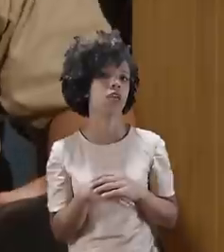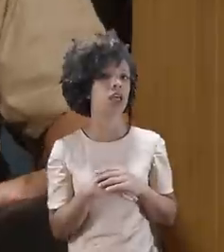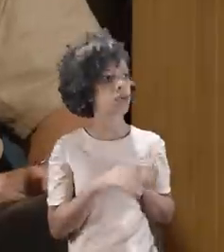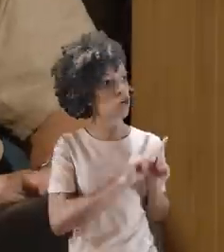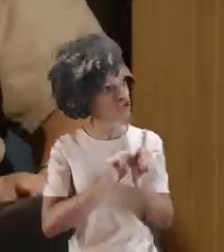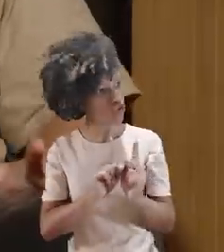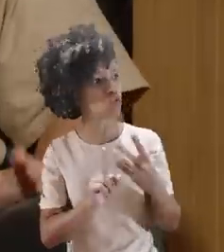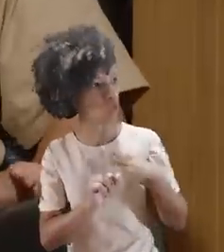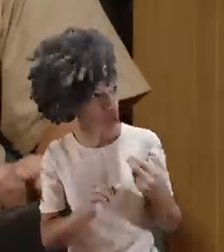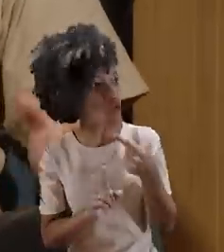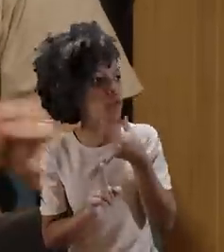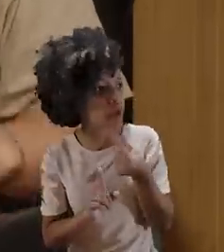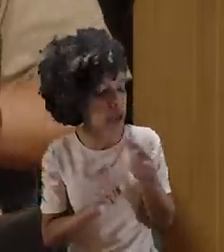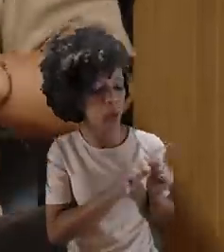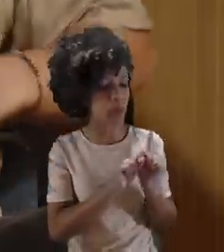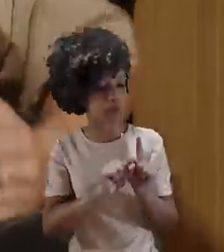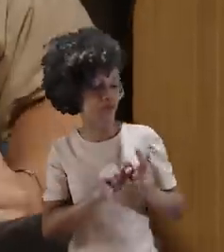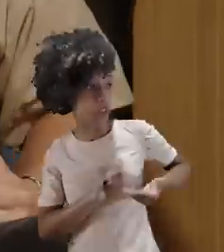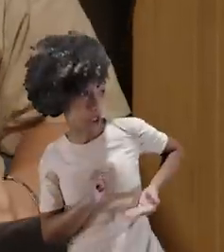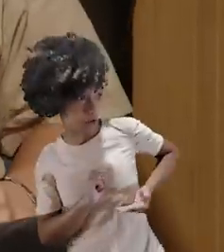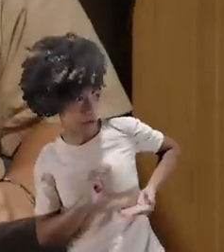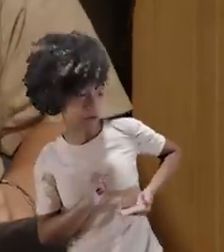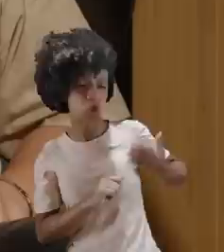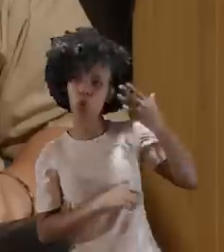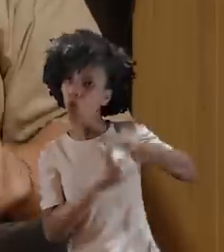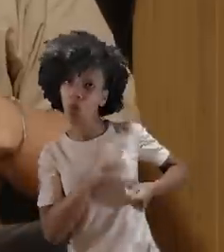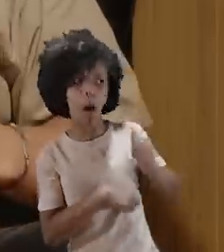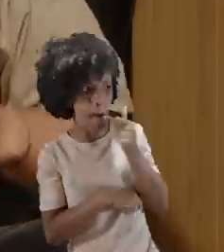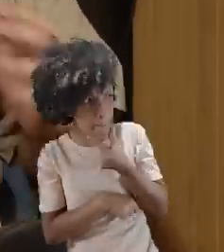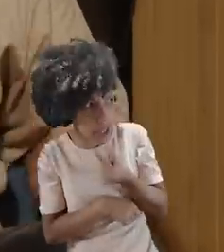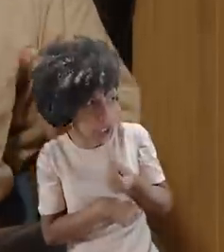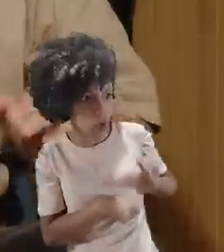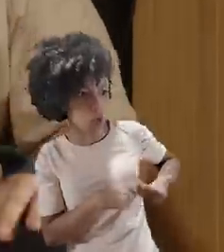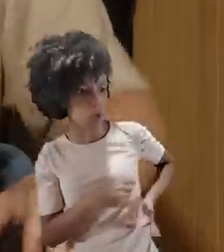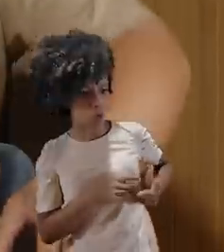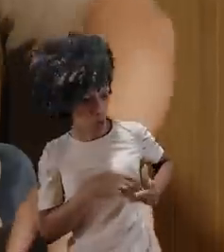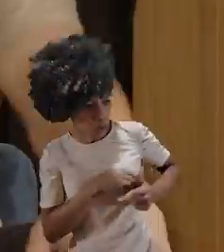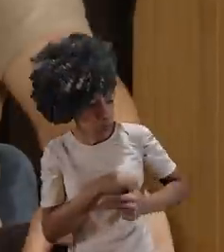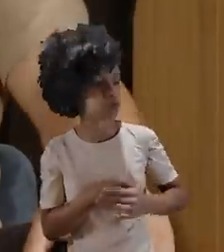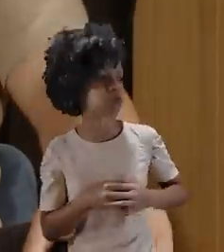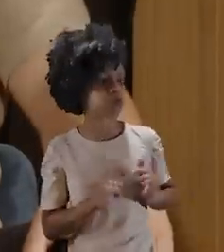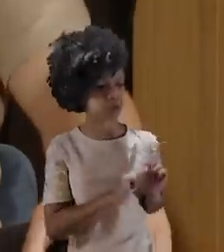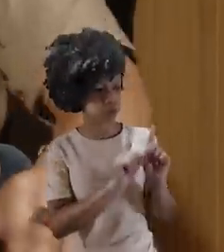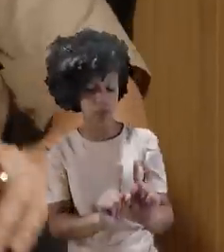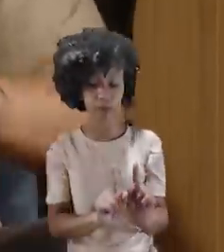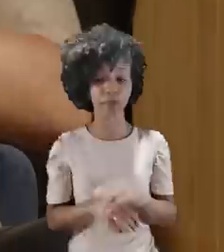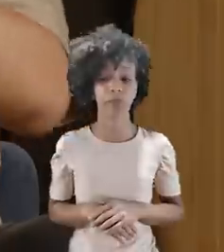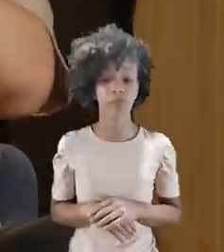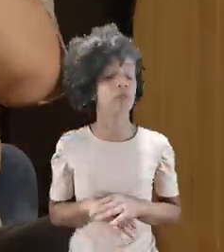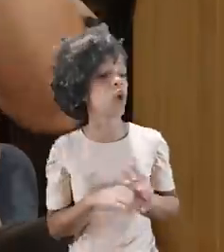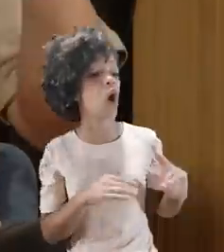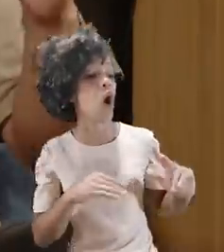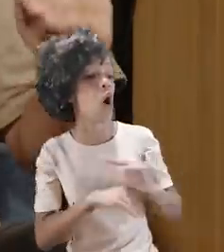moleque lá para cortar o cabelo cara com o cabelo a cintura e aí não comer com o Barbeiro do lado ó